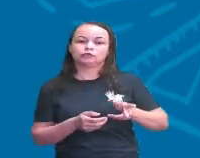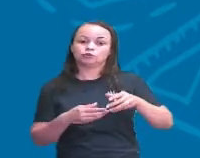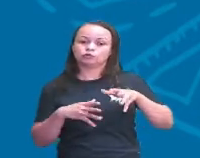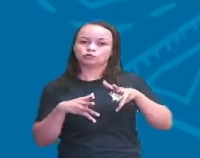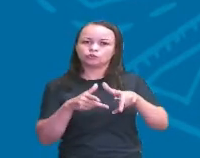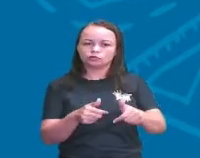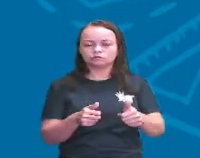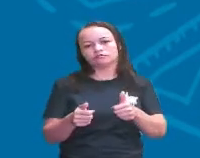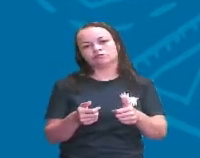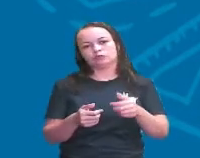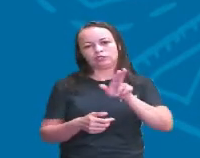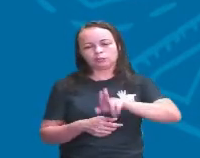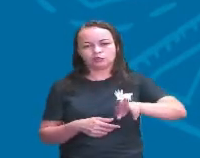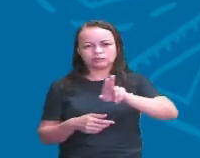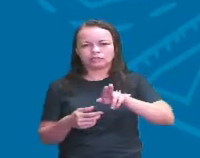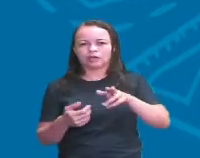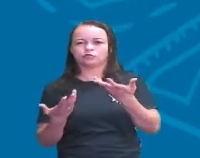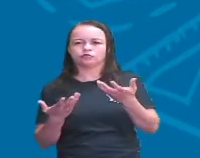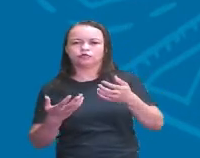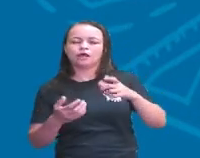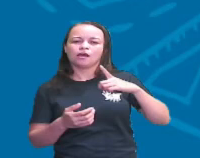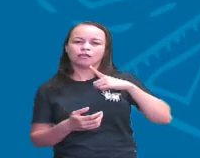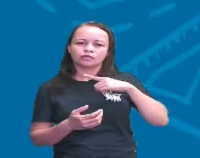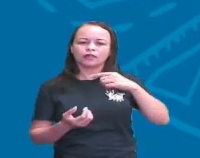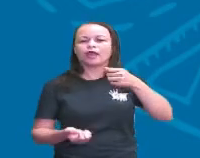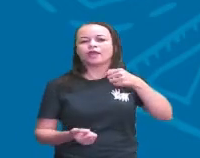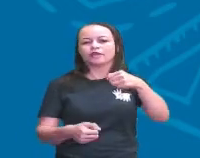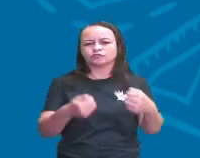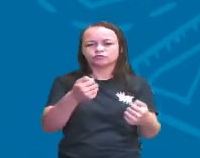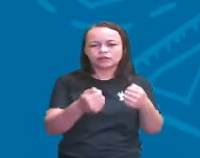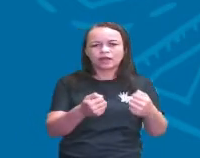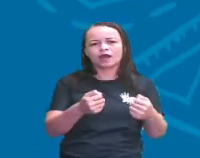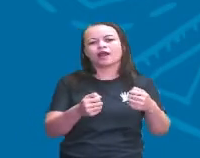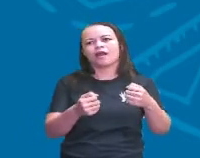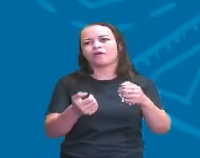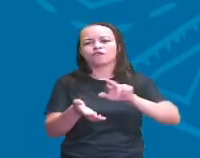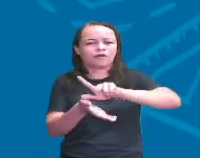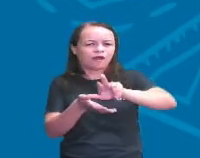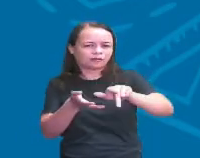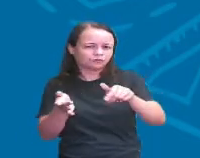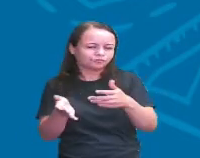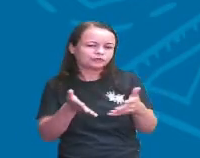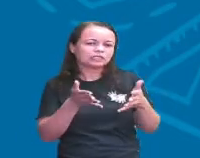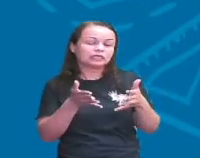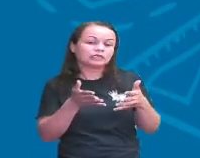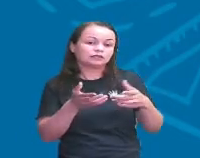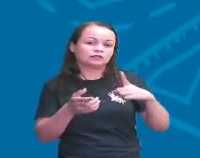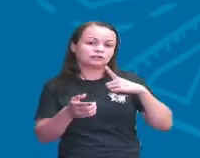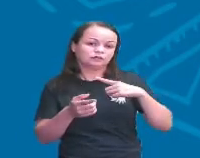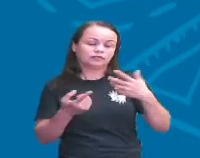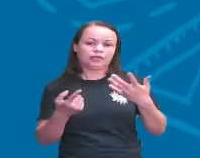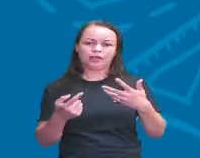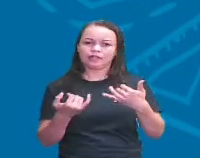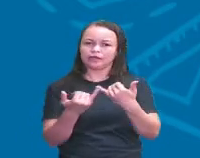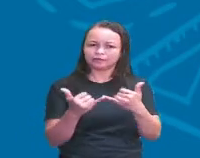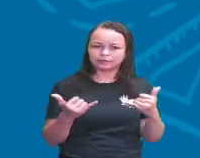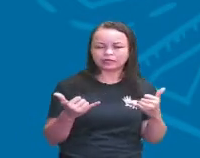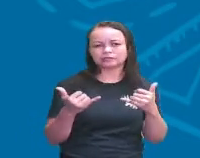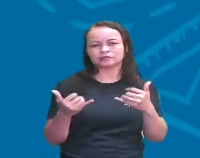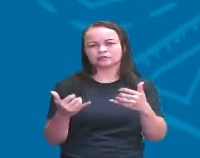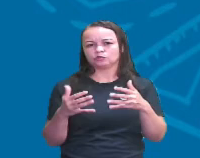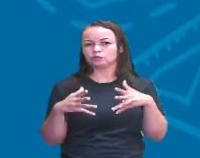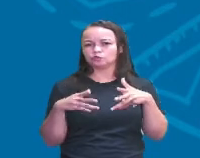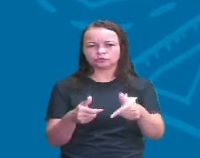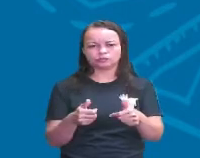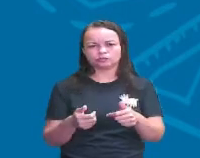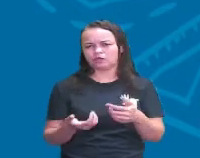que ele é feito de material adequado, que ele tem a capacidade térmica, motor, tudo isso, até os